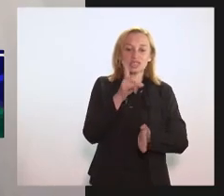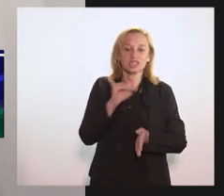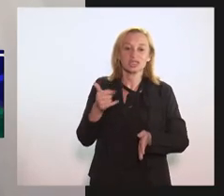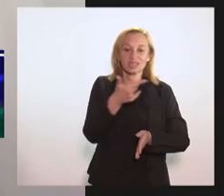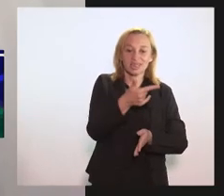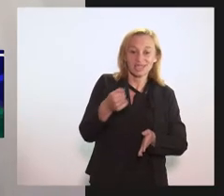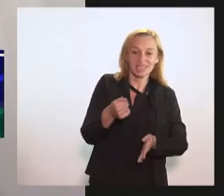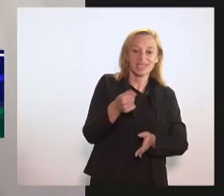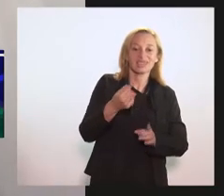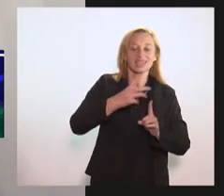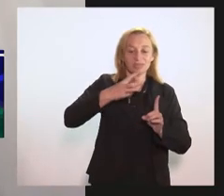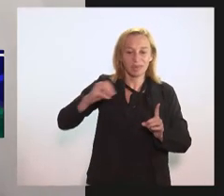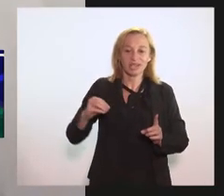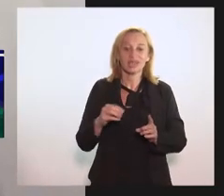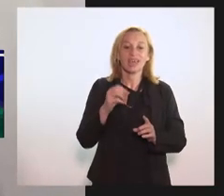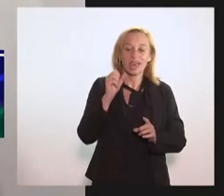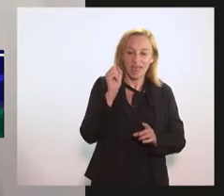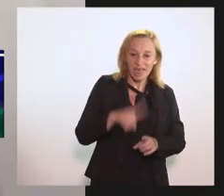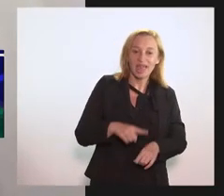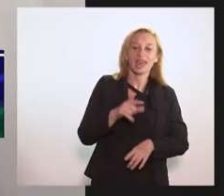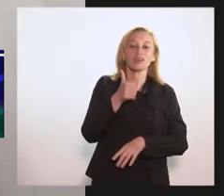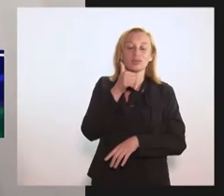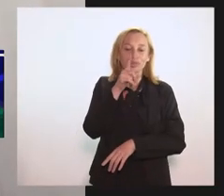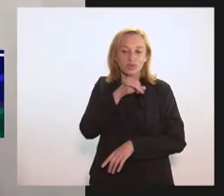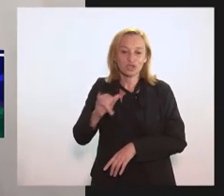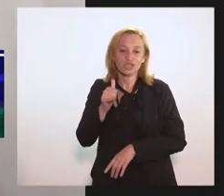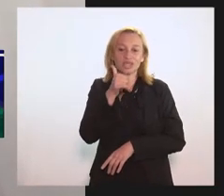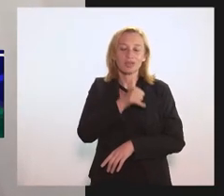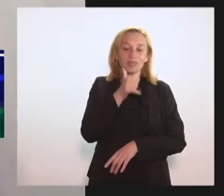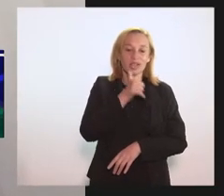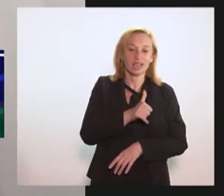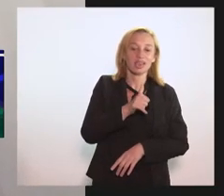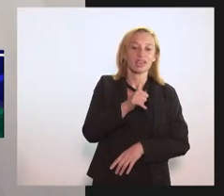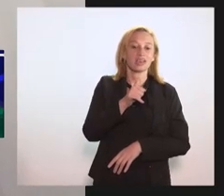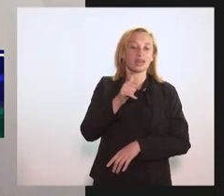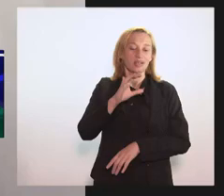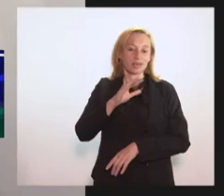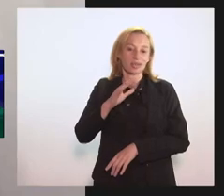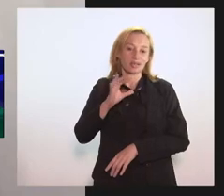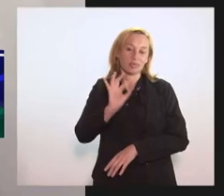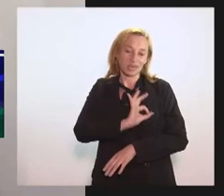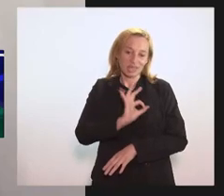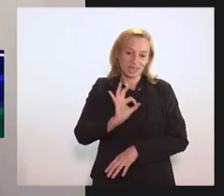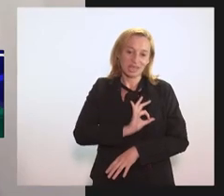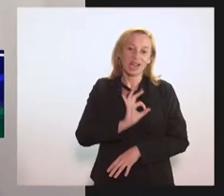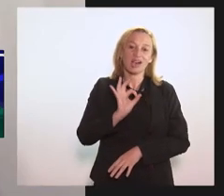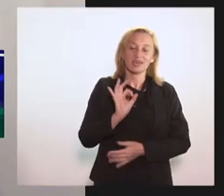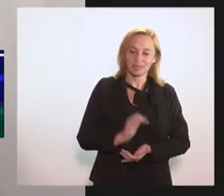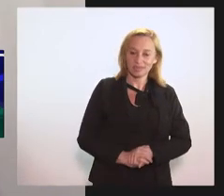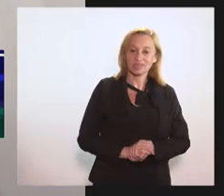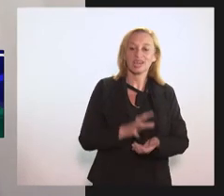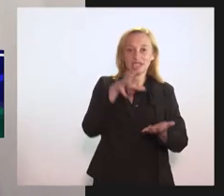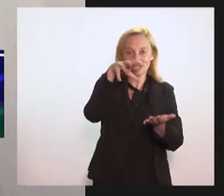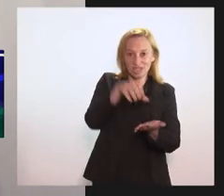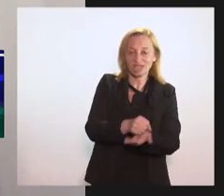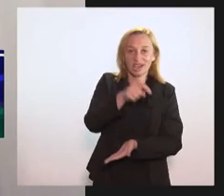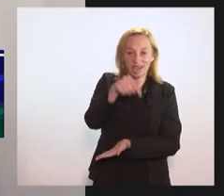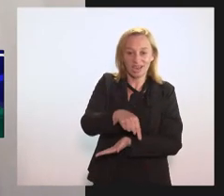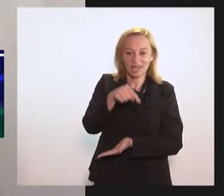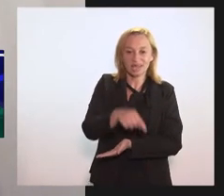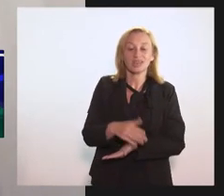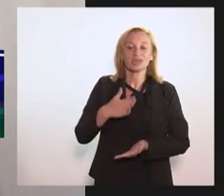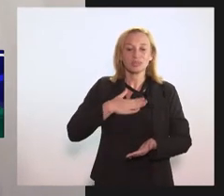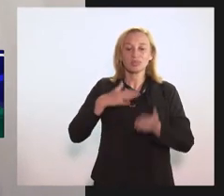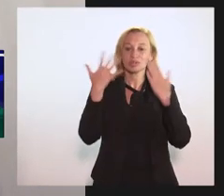de março, é o dia da policial militar feminina. Então, eu gostaria aqui apenas de registrar, né, os